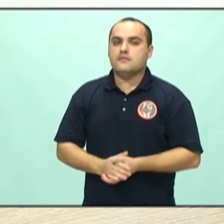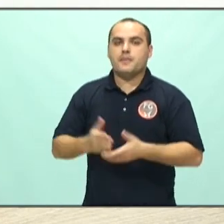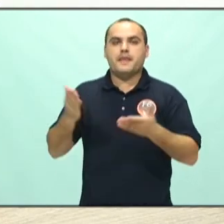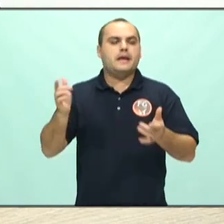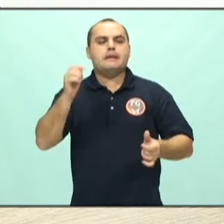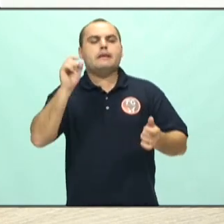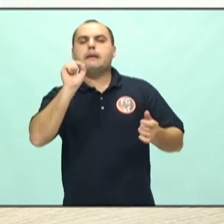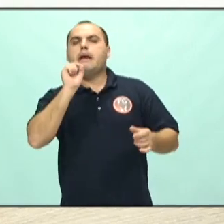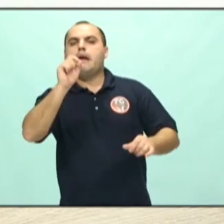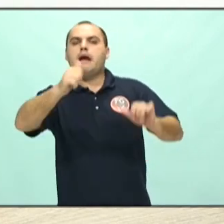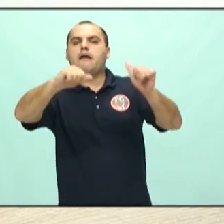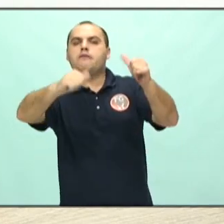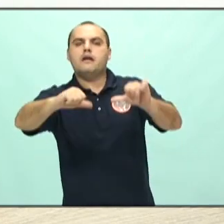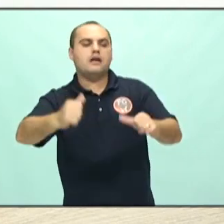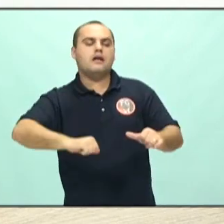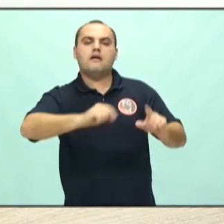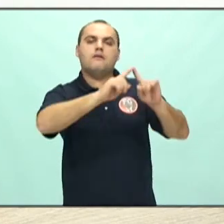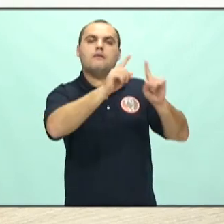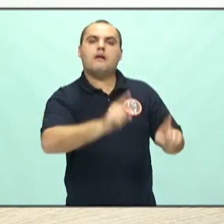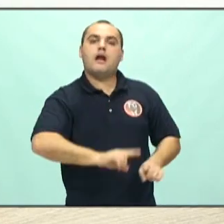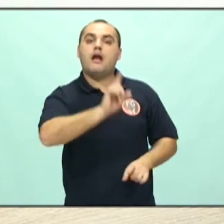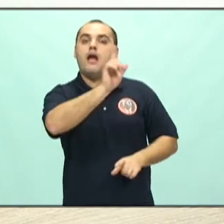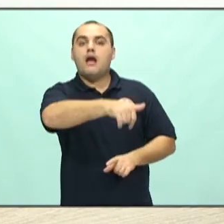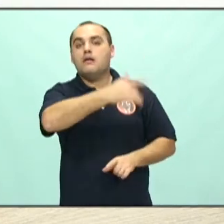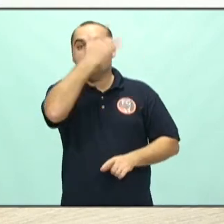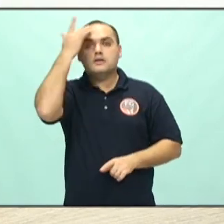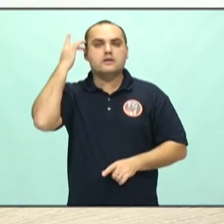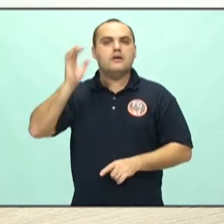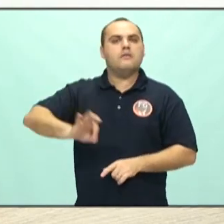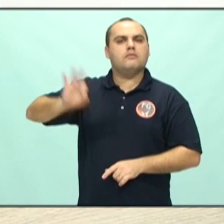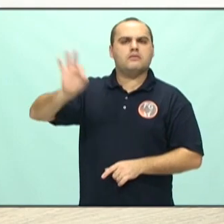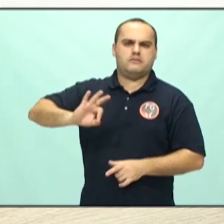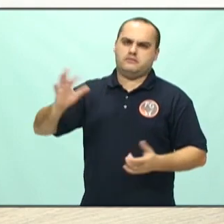é um cargo de confiança, é um superior que às vezes não